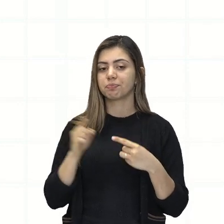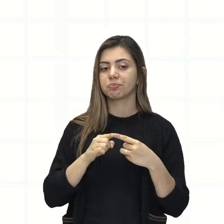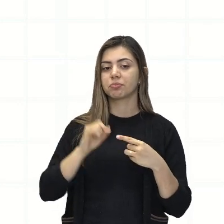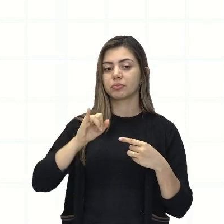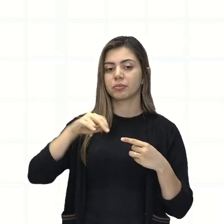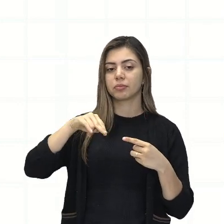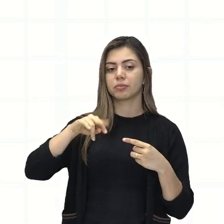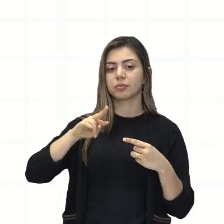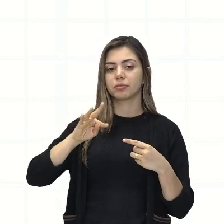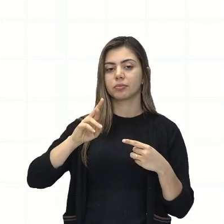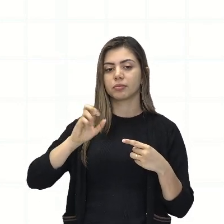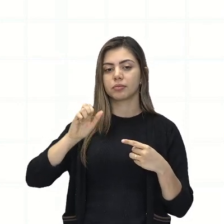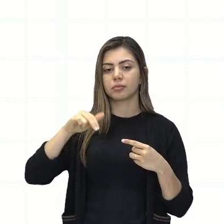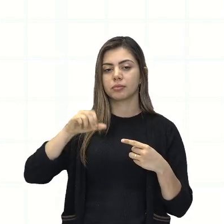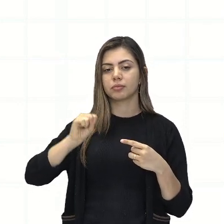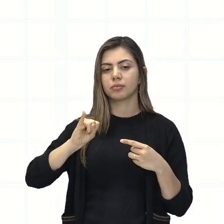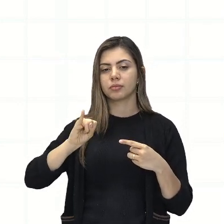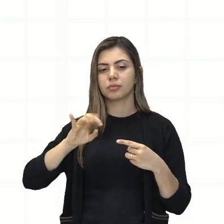intransitivos,